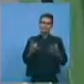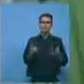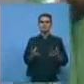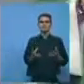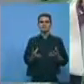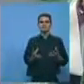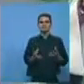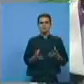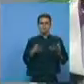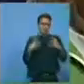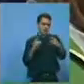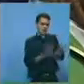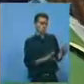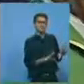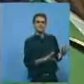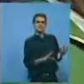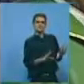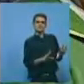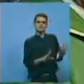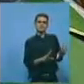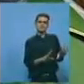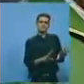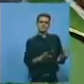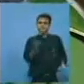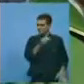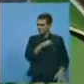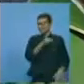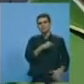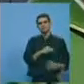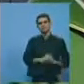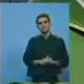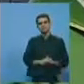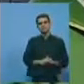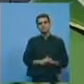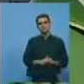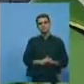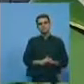meu problema para mim. E isso Jesus